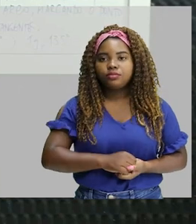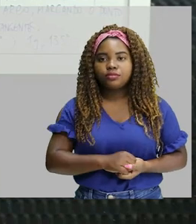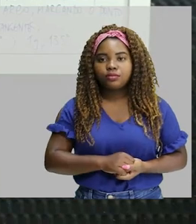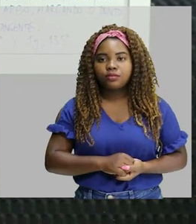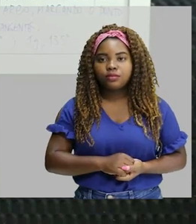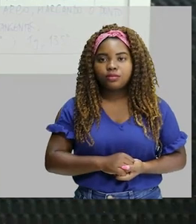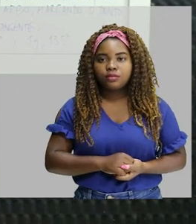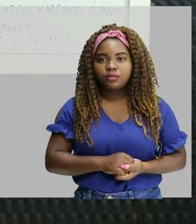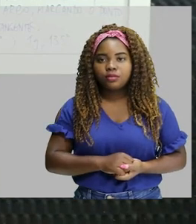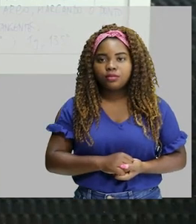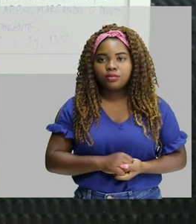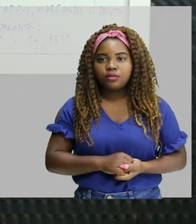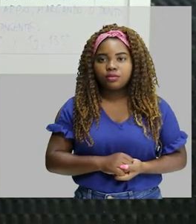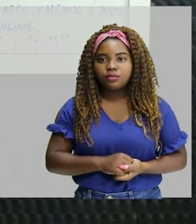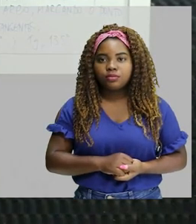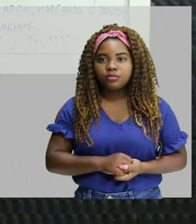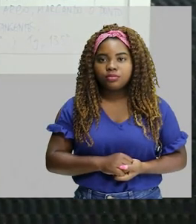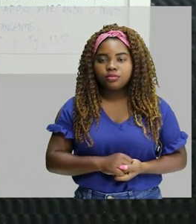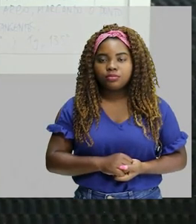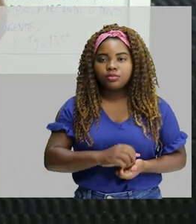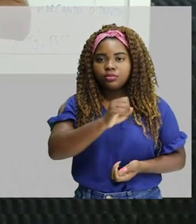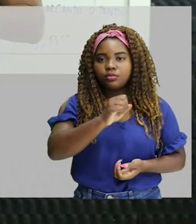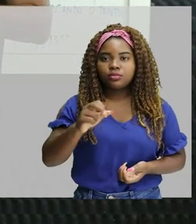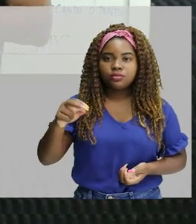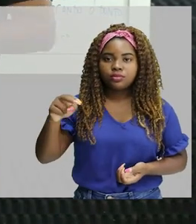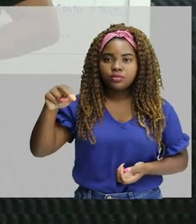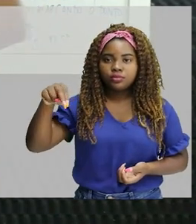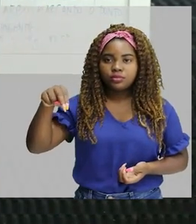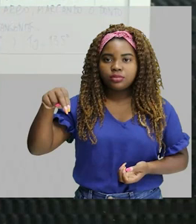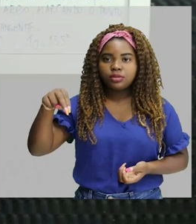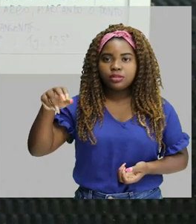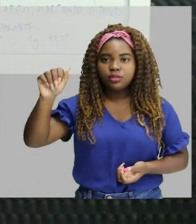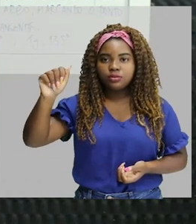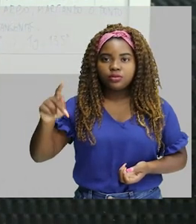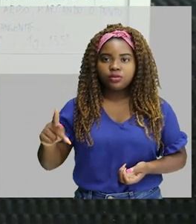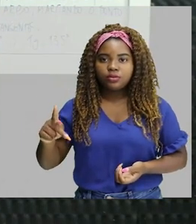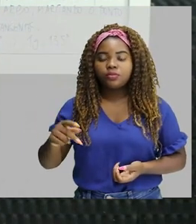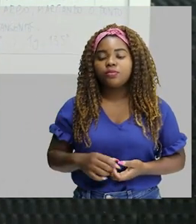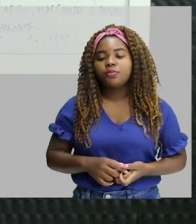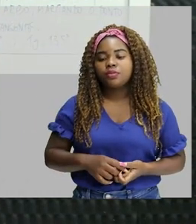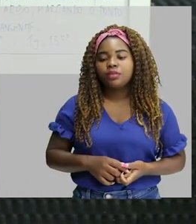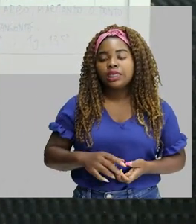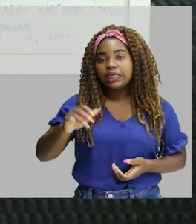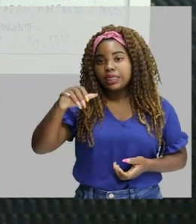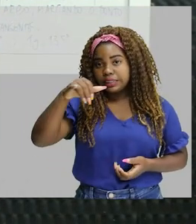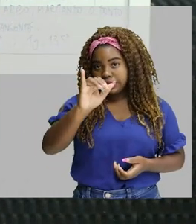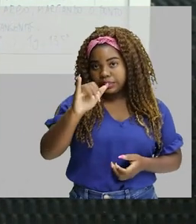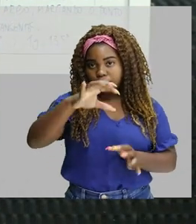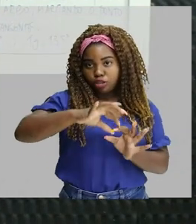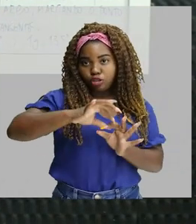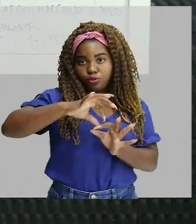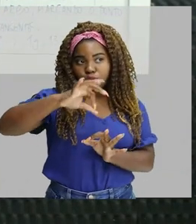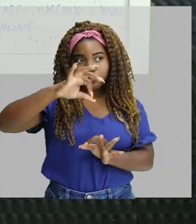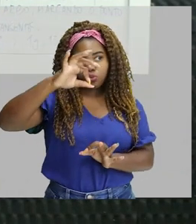valor aqui é chamado Seno do arco A esse eixo Y tá esse